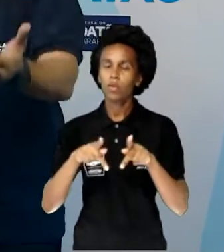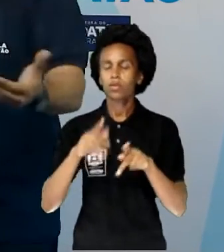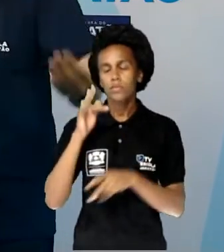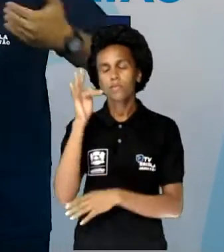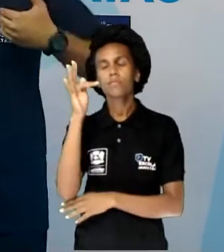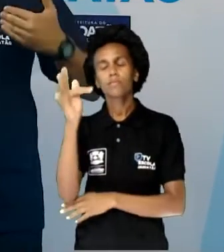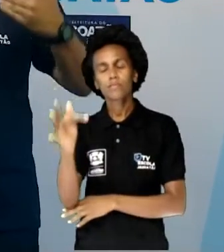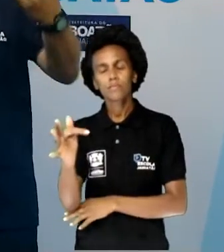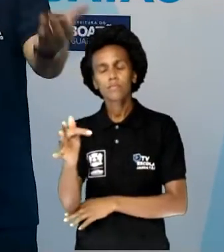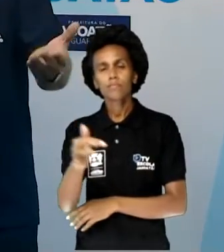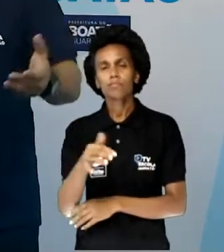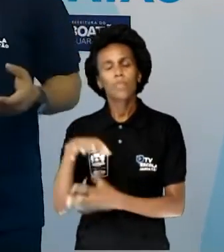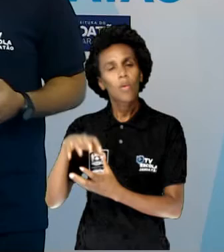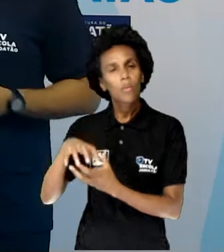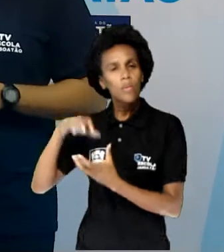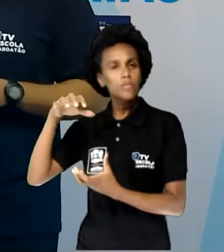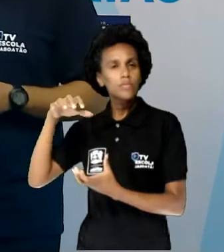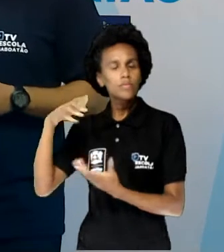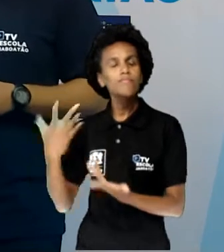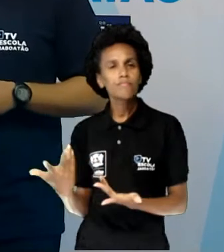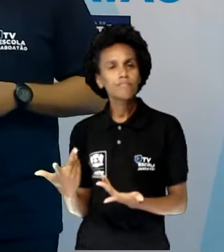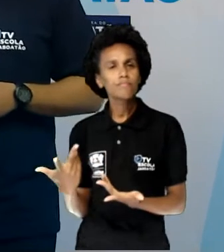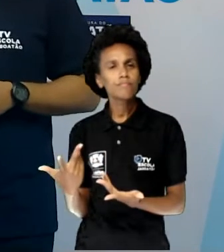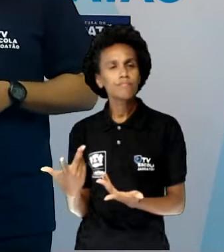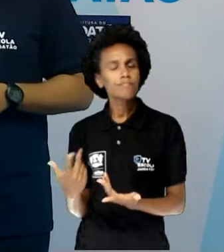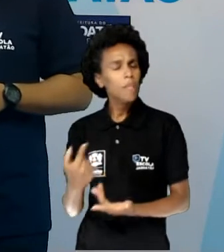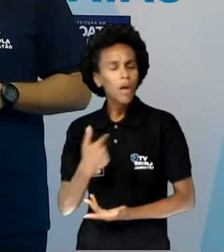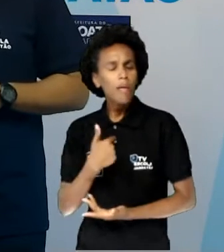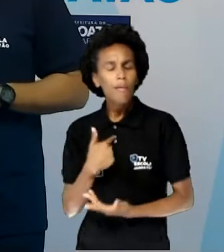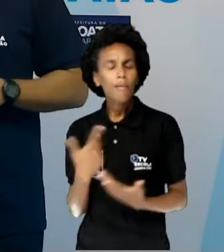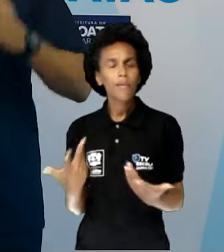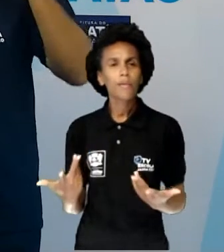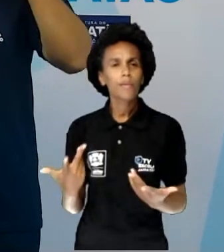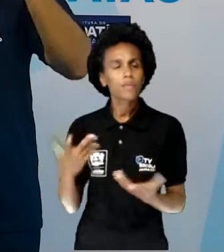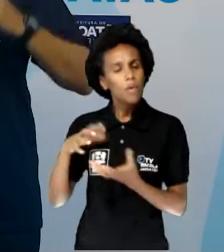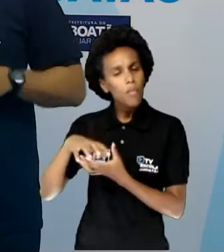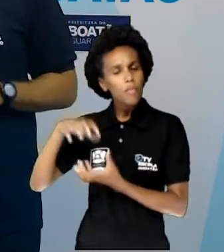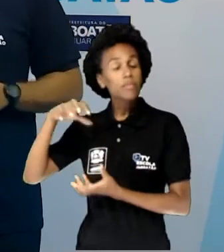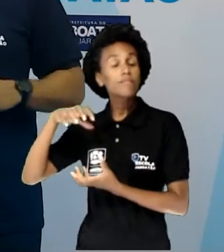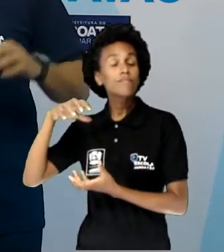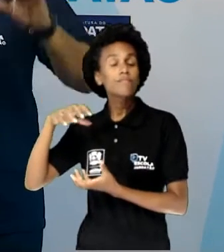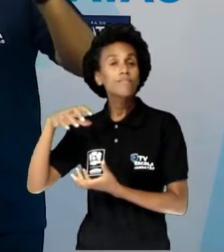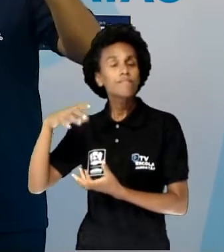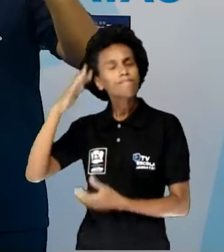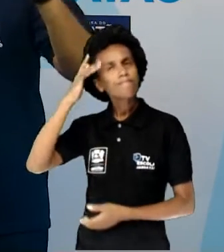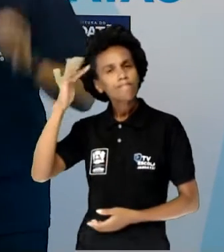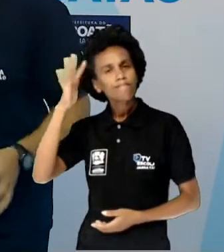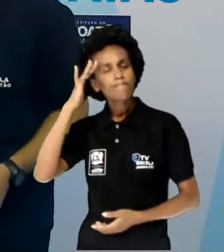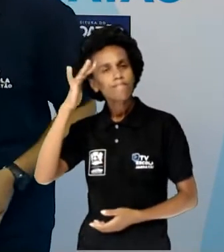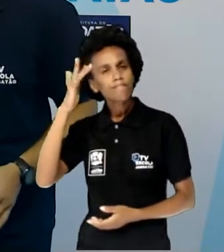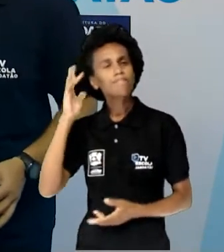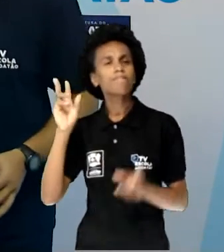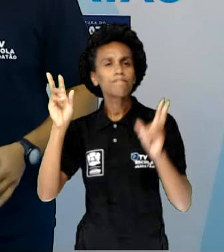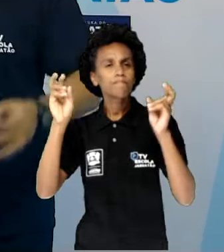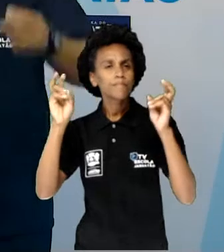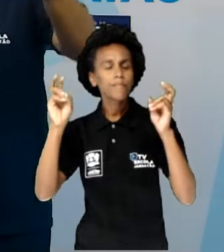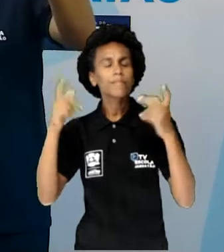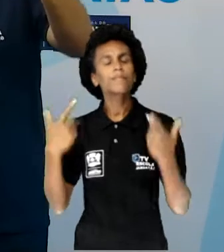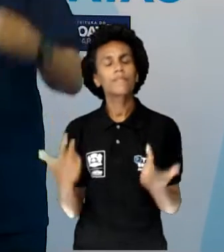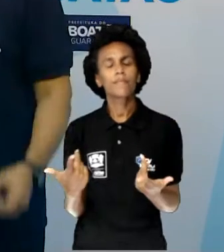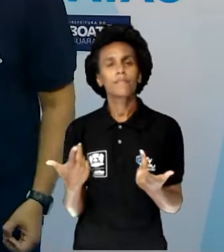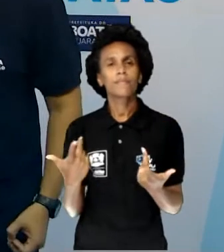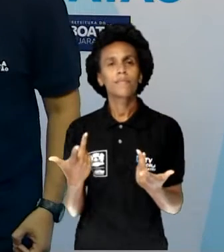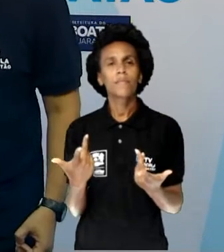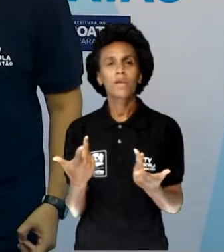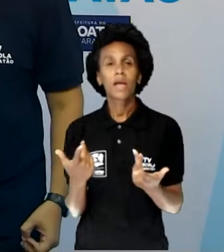idosos futuros, inclusive eu, quando estiver na minha terceira idade. Vamos refletir sobre isso e não deixem de fazer